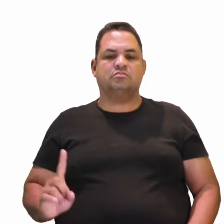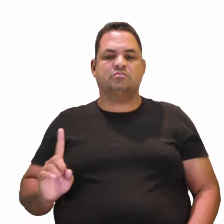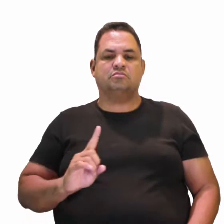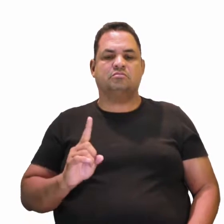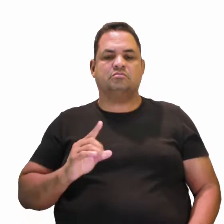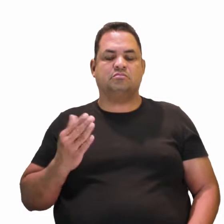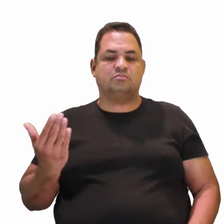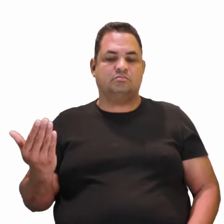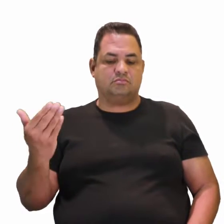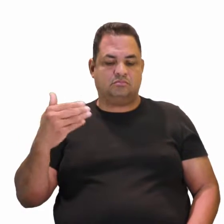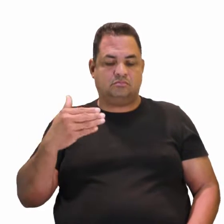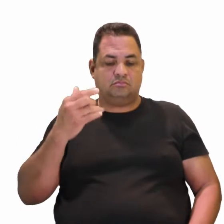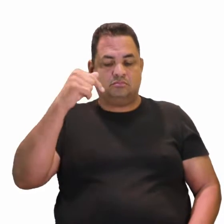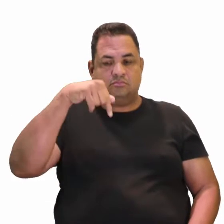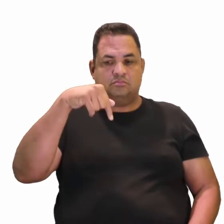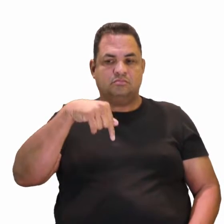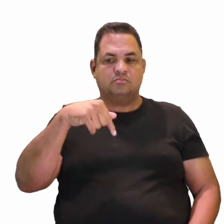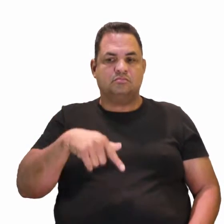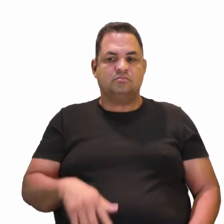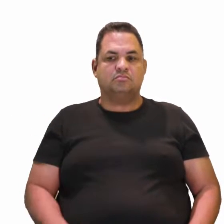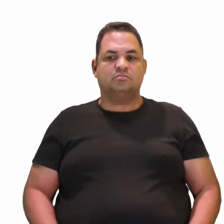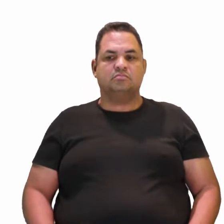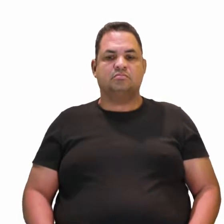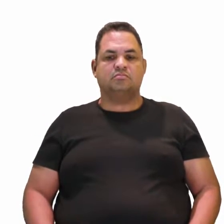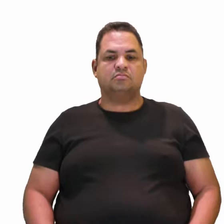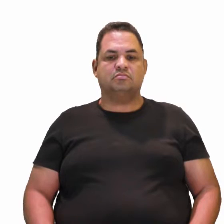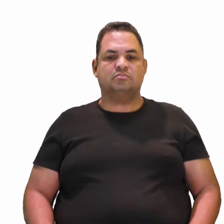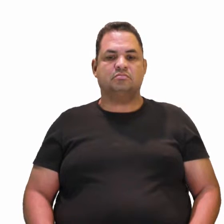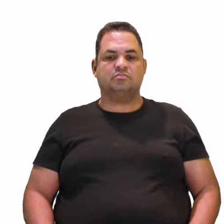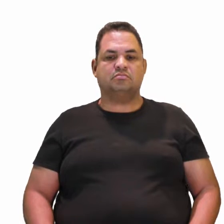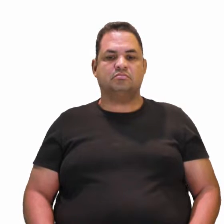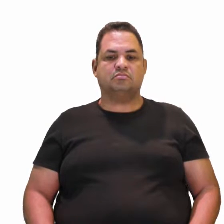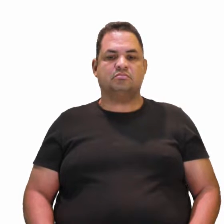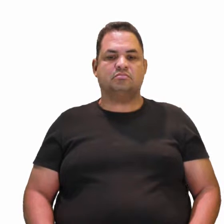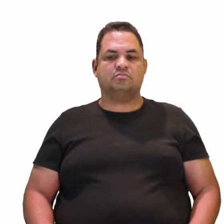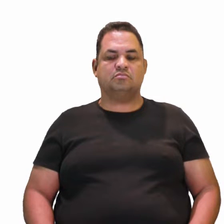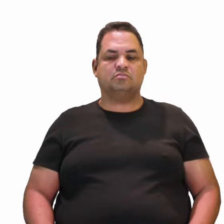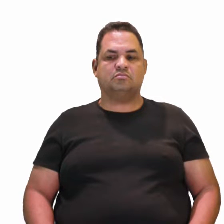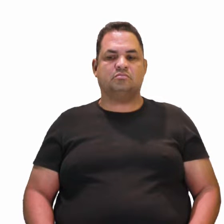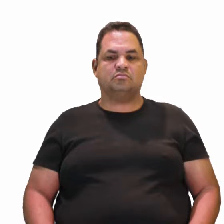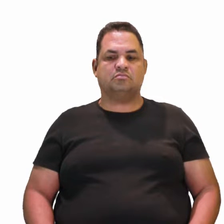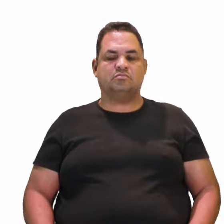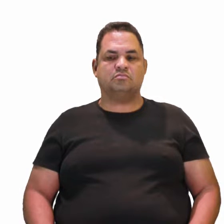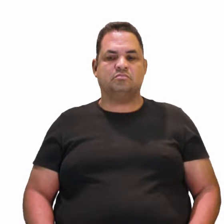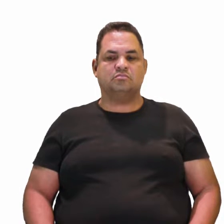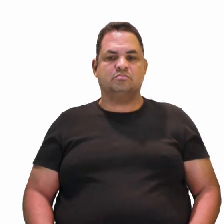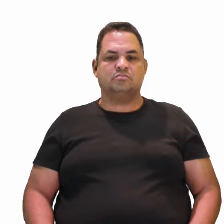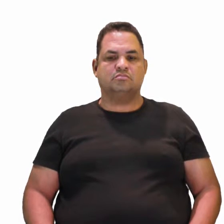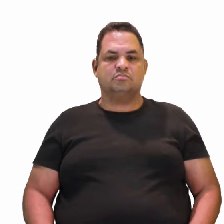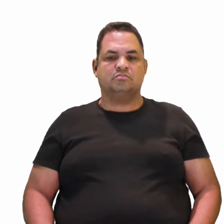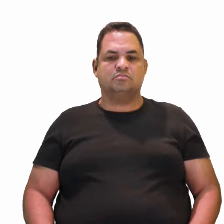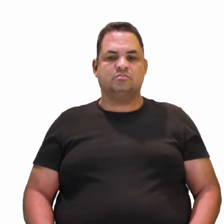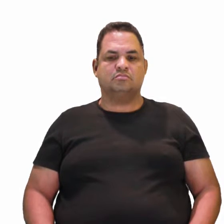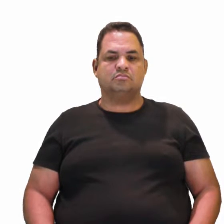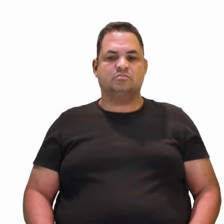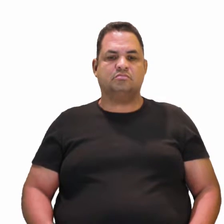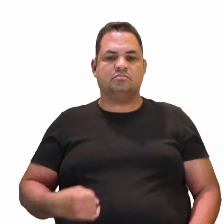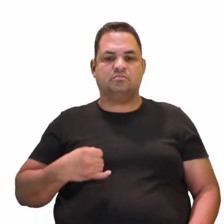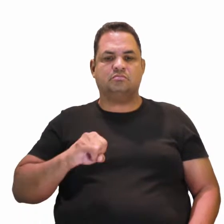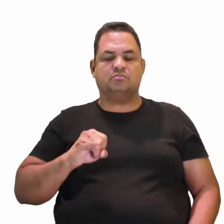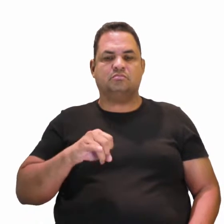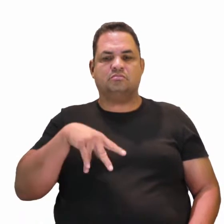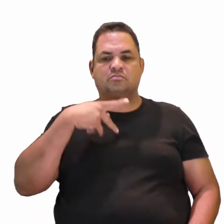não venha aqui, apenas colocando o don't na frente. A mesma coisa aqui, se eu